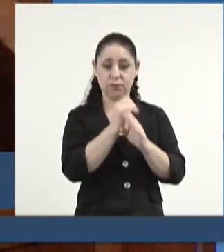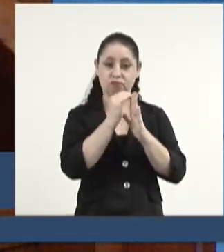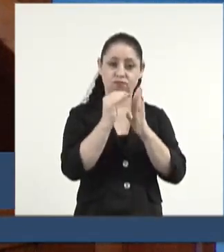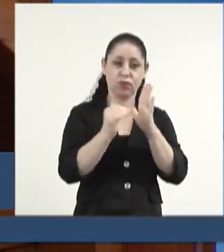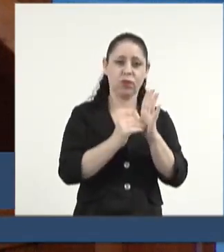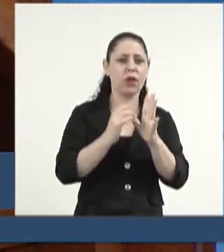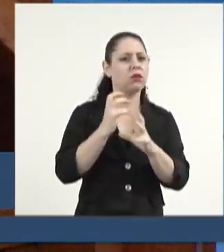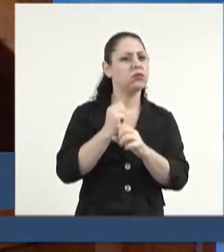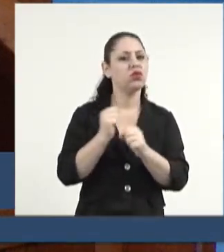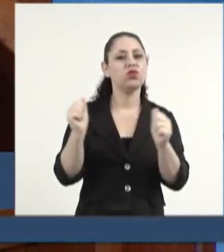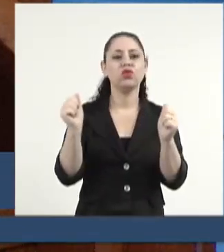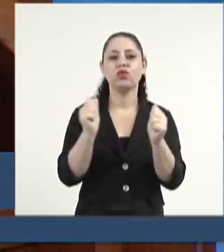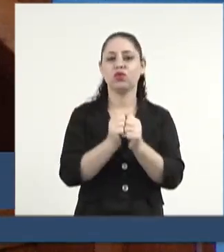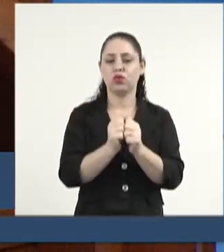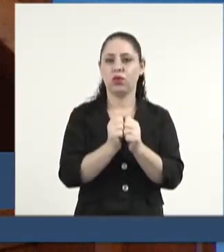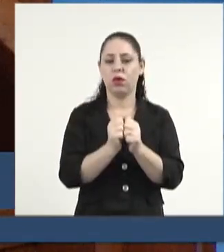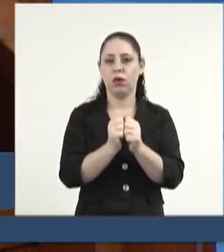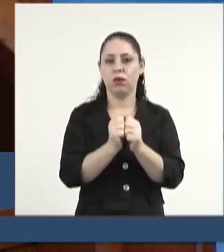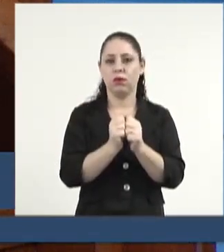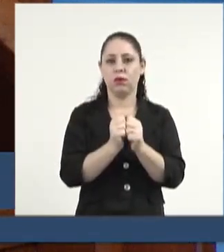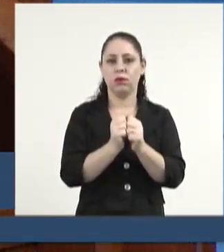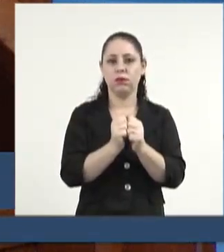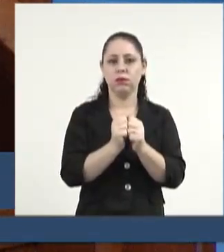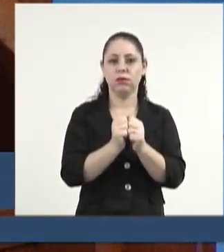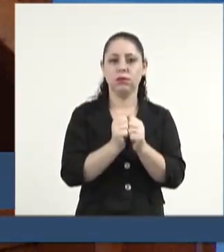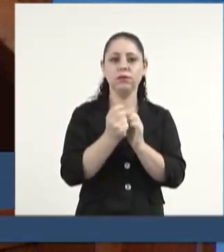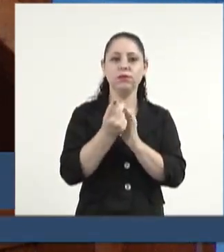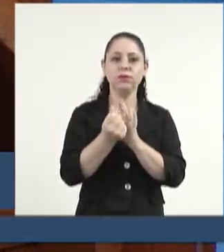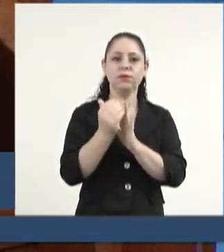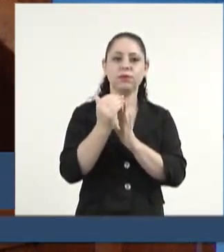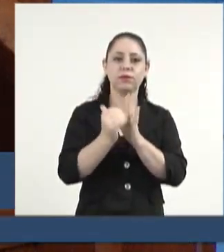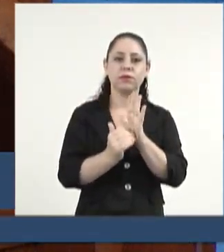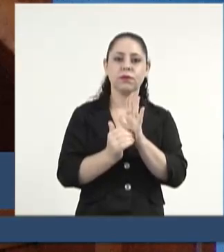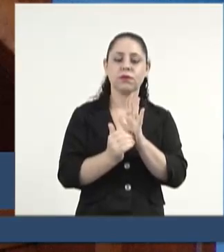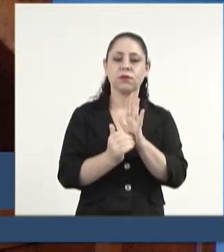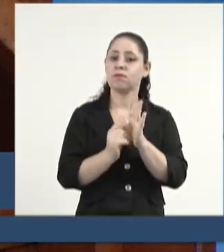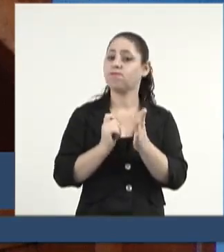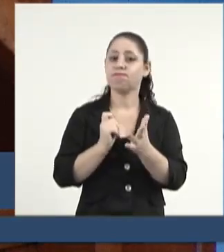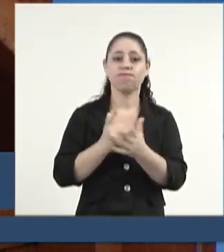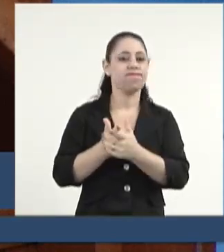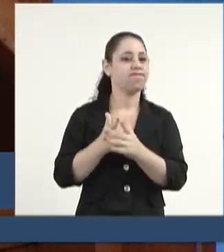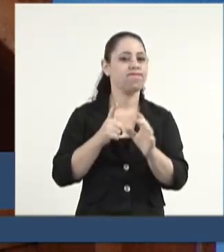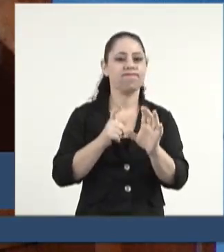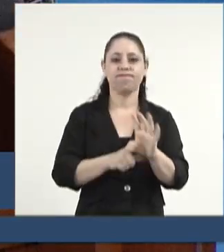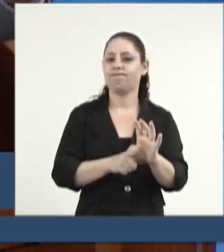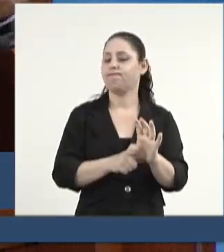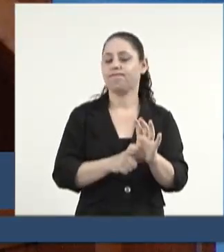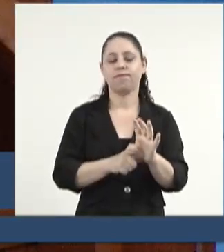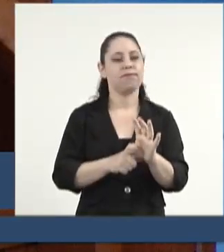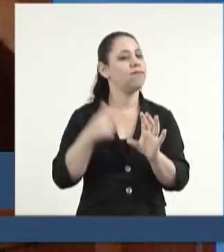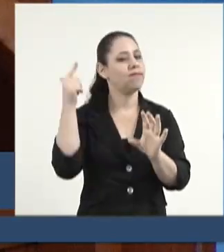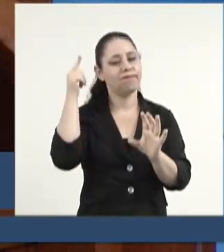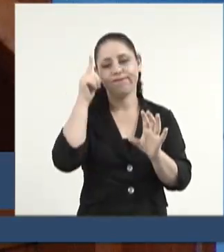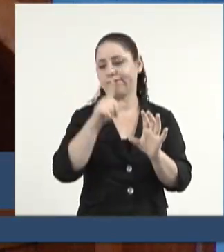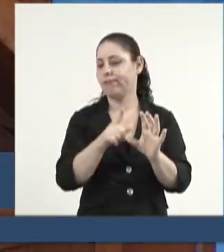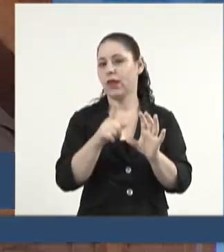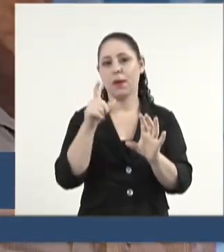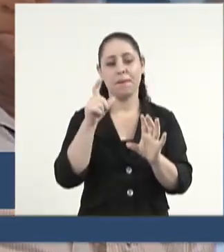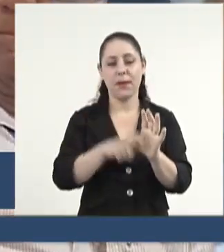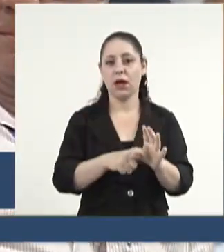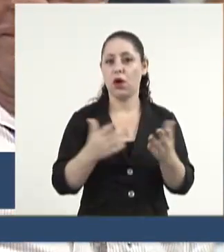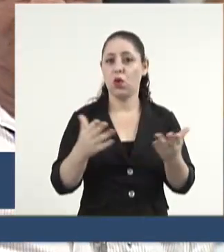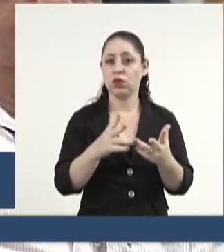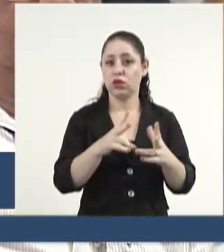eu fiz juntamente com a redução do preço na agropecuária, que você não paga custo. Você hoje não consegue, na